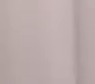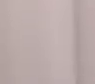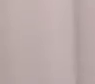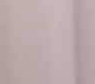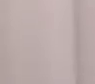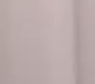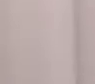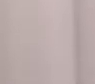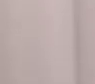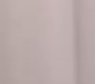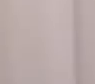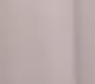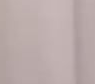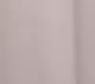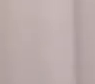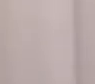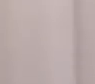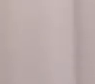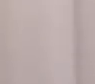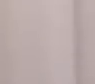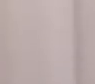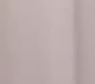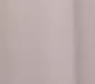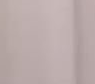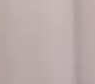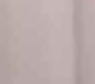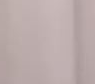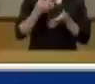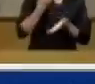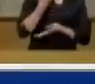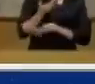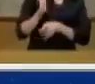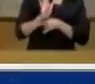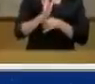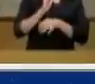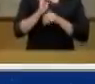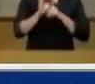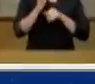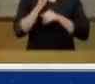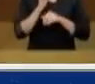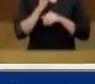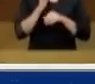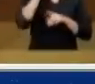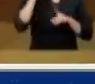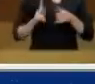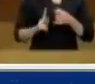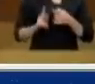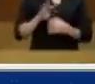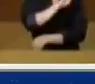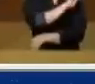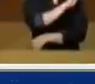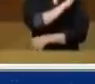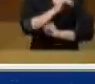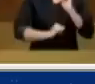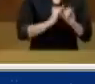menciona essa escaramuça essa criação do ministro faquinha forças desarmadas ou